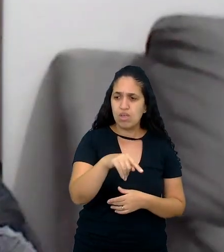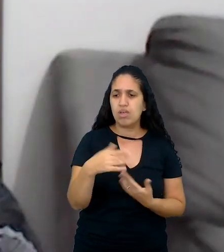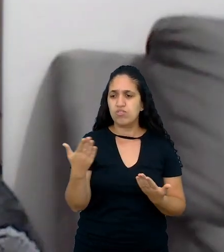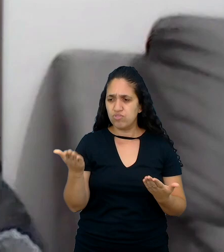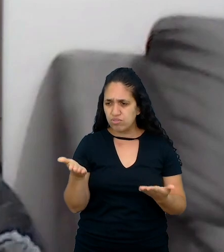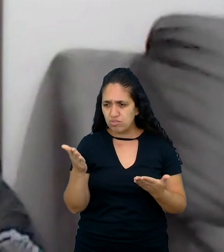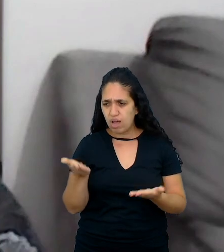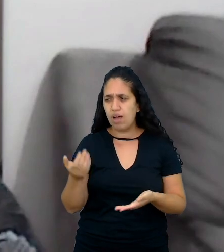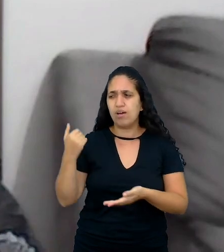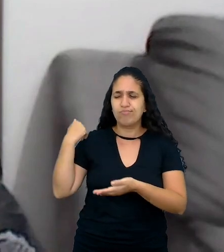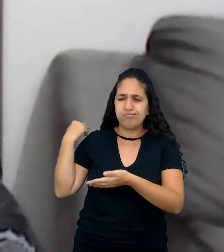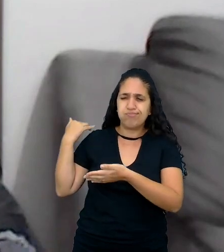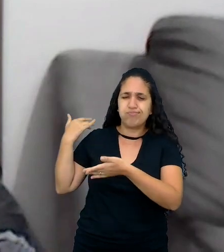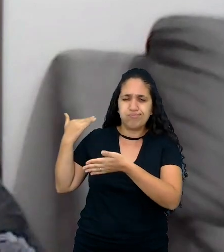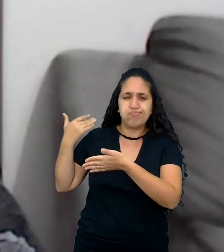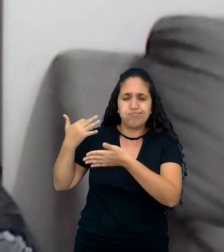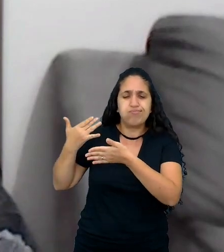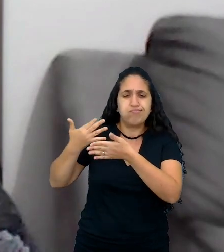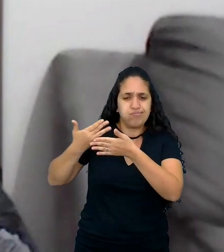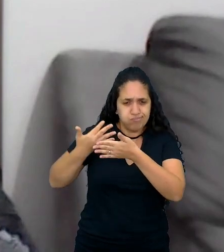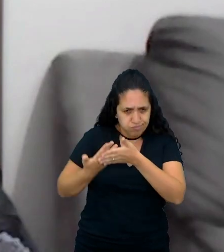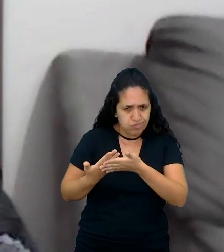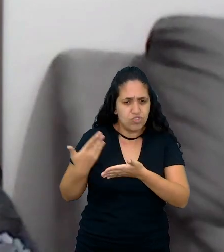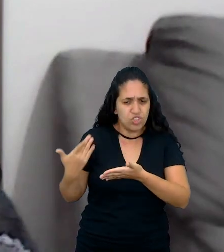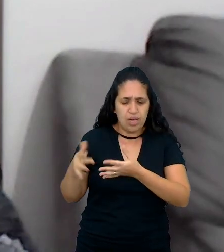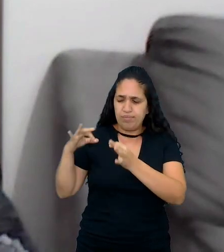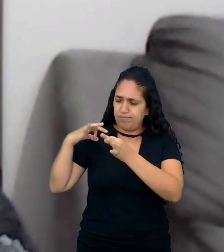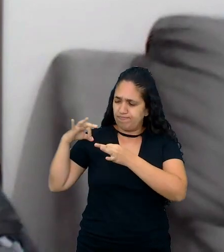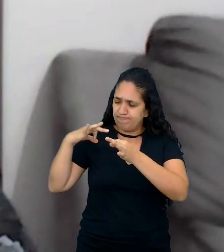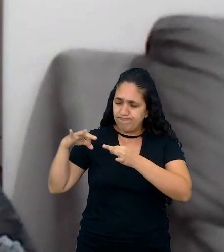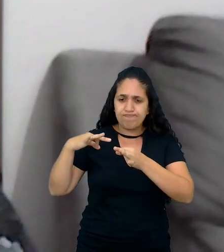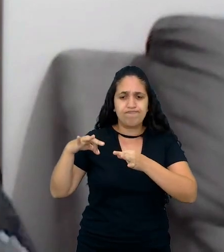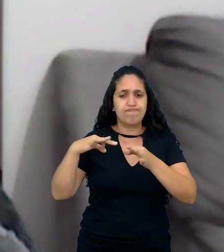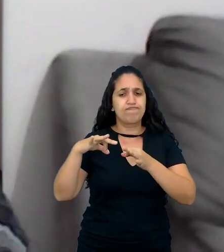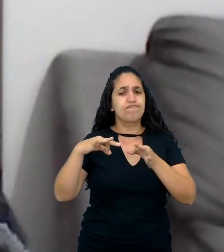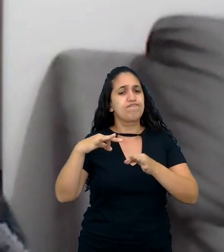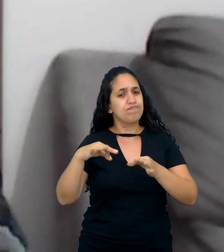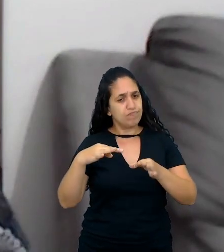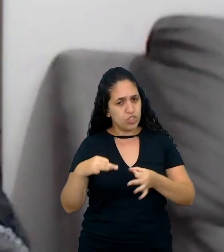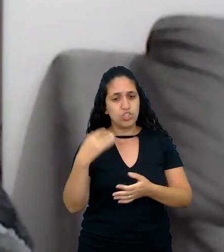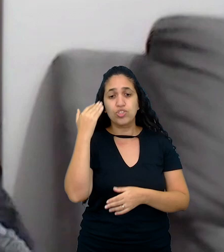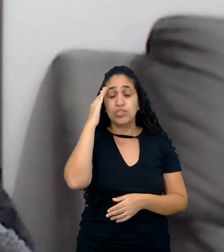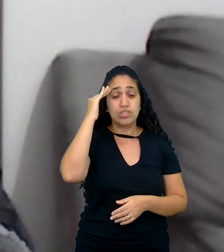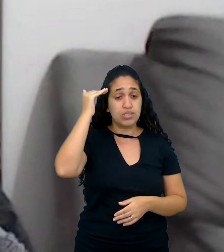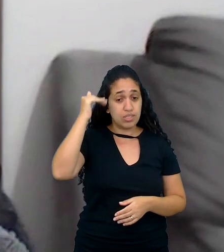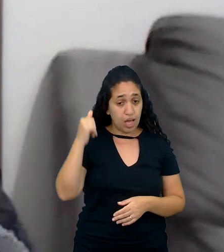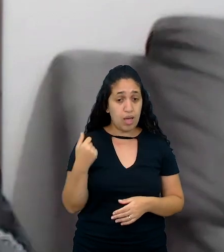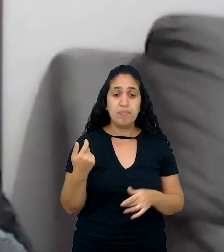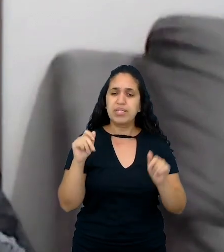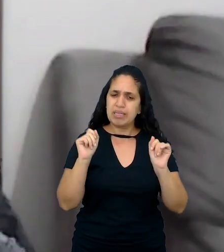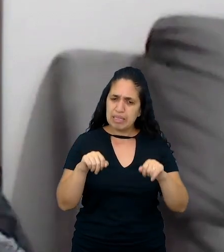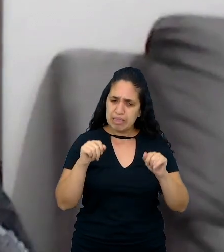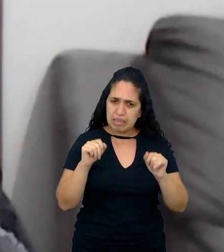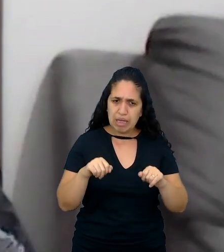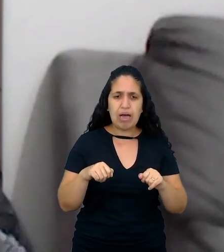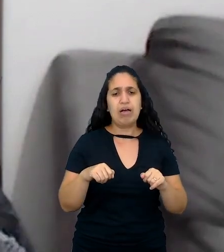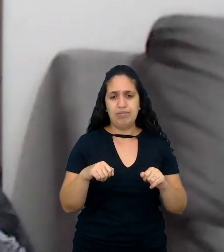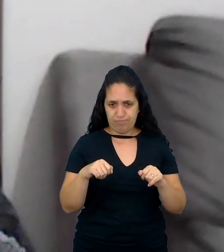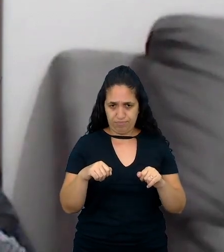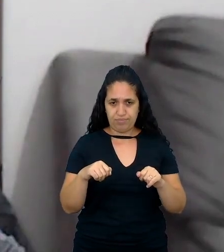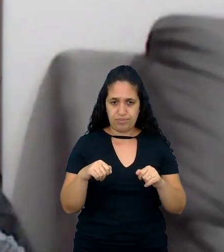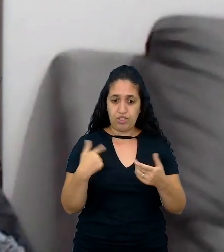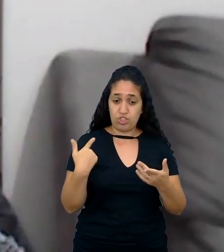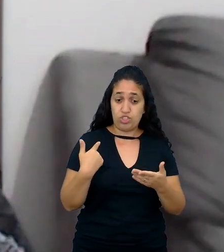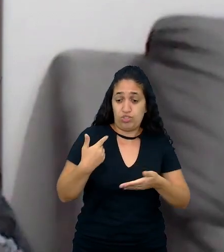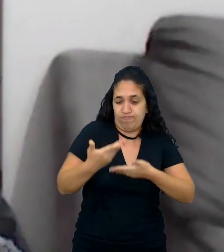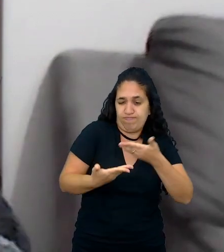isso já há bastante tempo, nós fazemos isso já há bastante tempo, né? E a gente sabe que a gente colhe bons frutos quando a gente